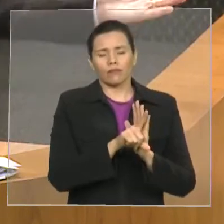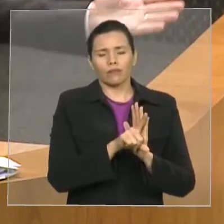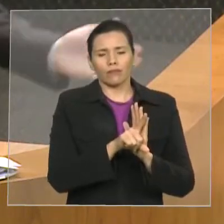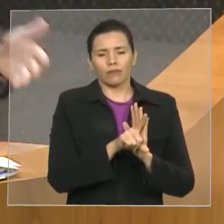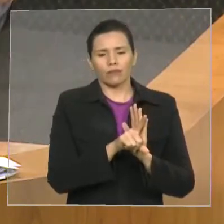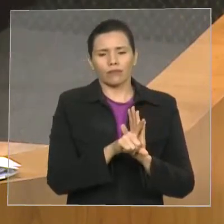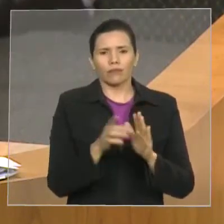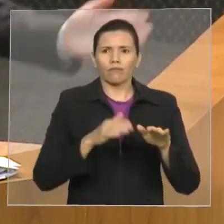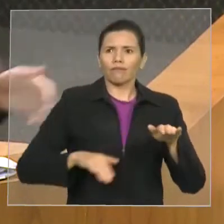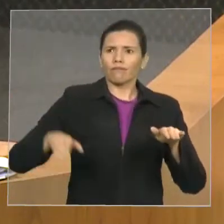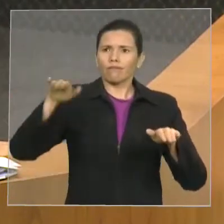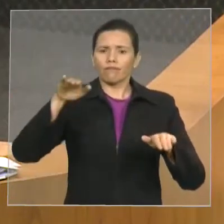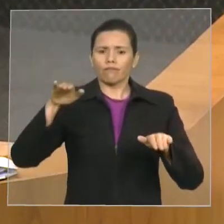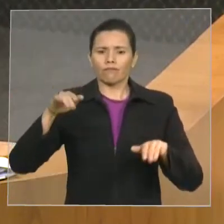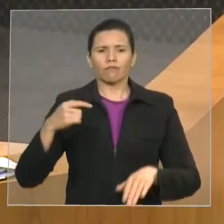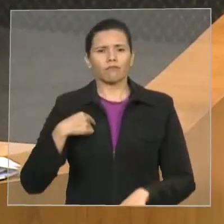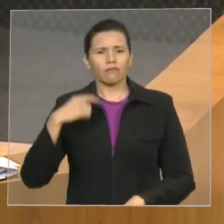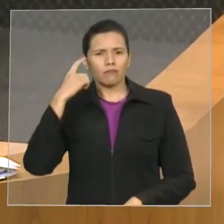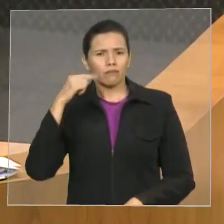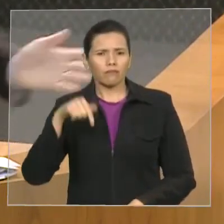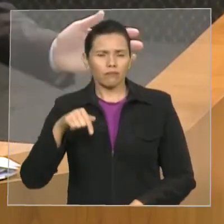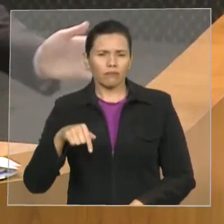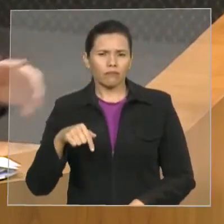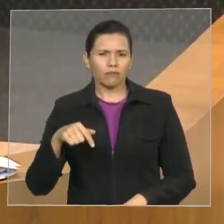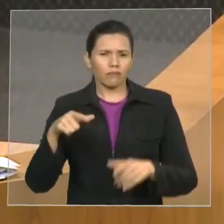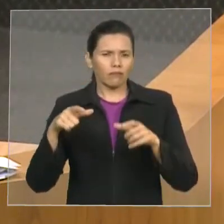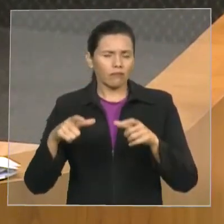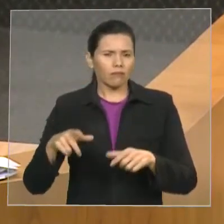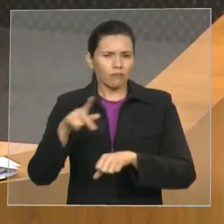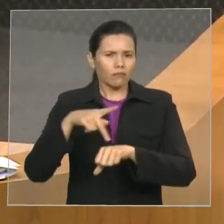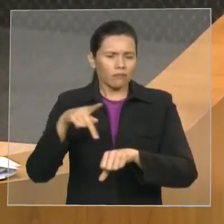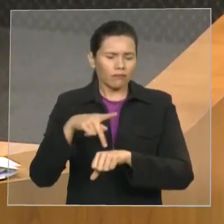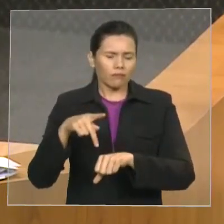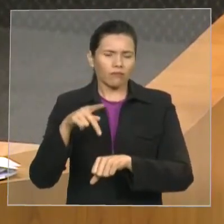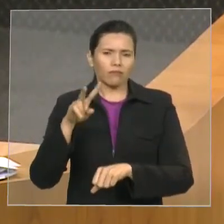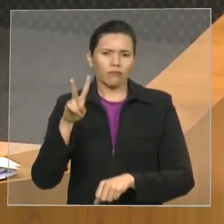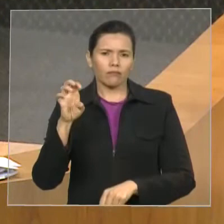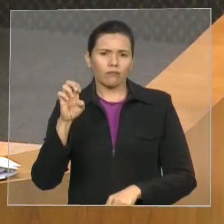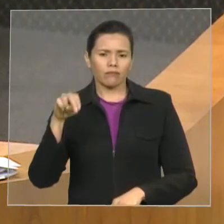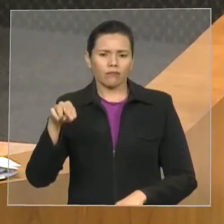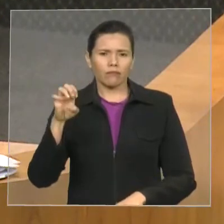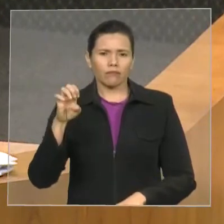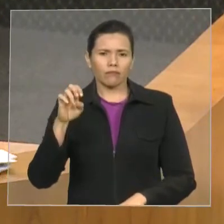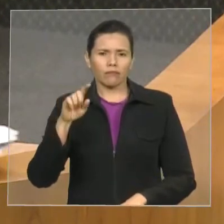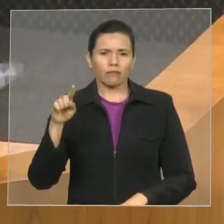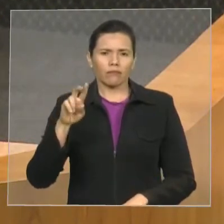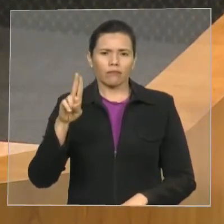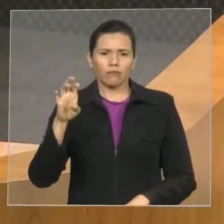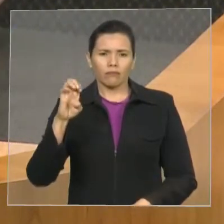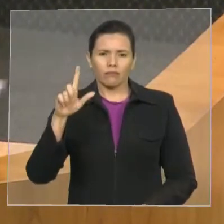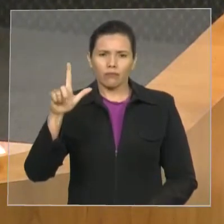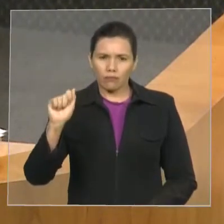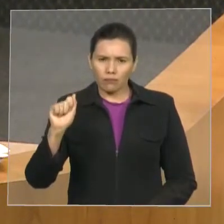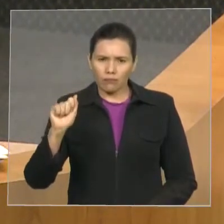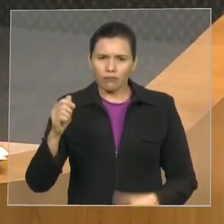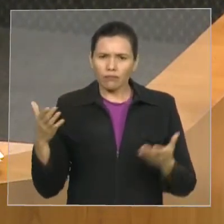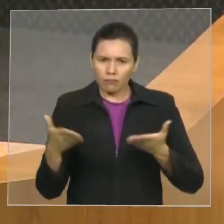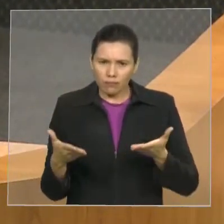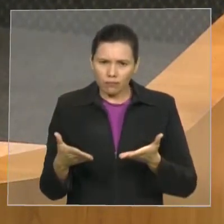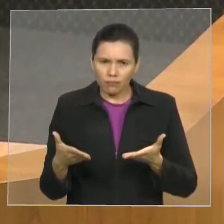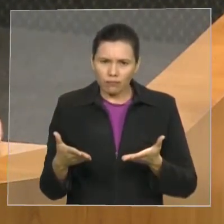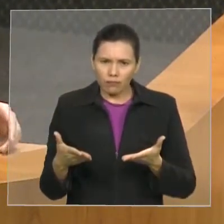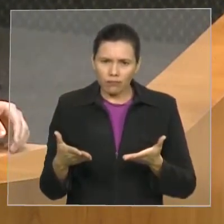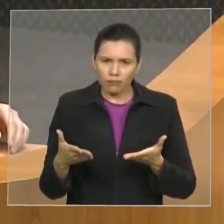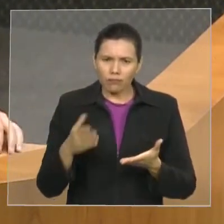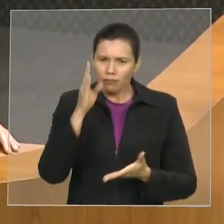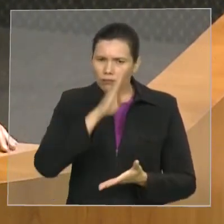que é isso? Aqui vai virar a Venezuela? É isso que está faltando para o Maranhão? Não, senhoras e senhores, é por isso que tem a esperança